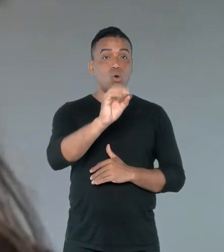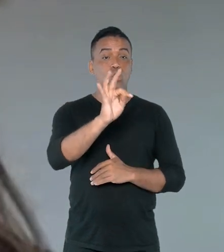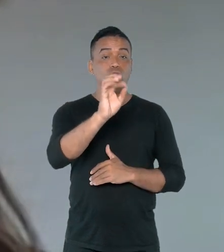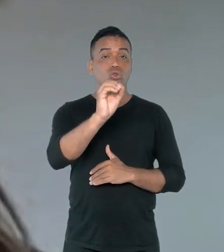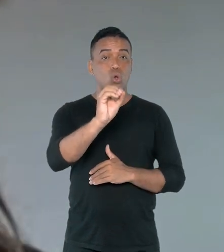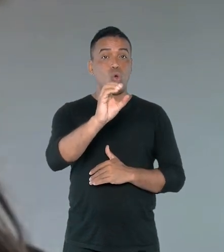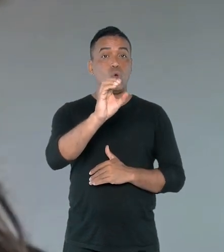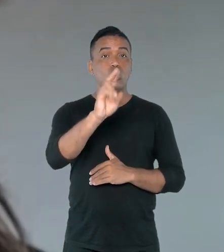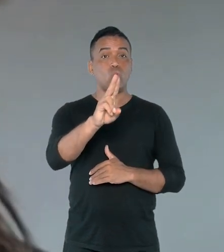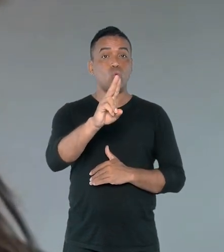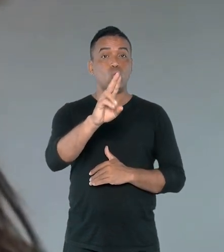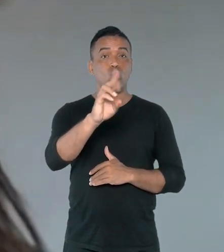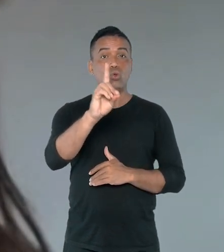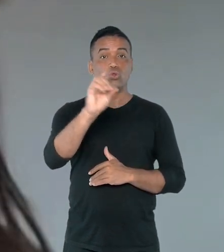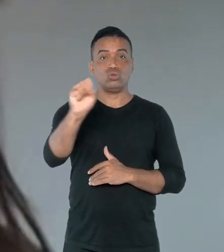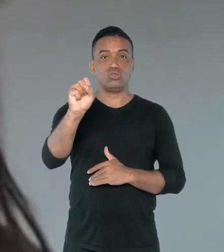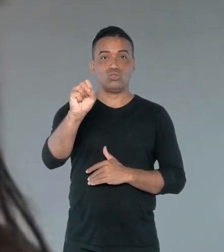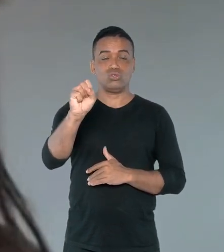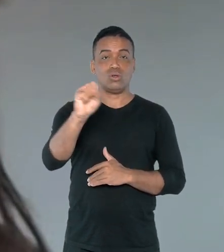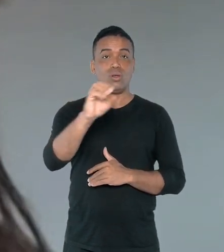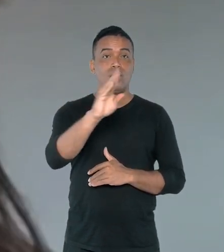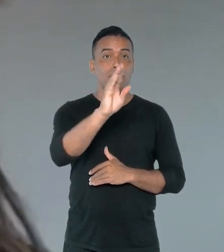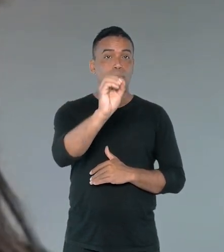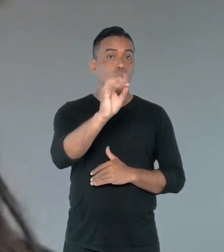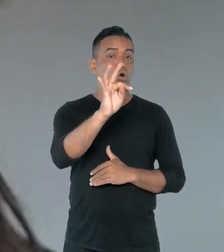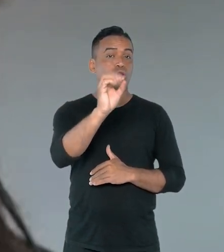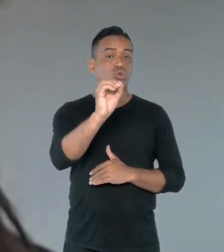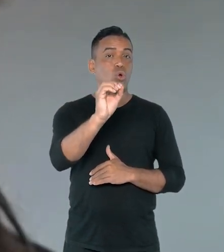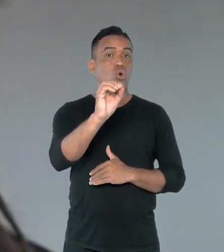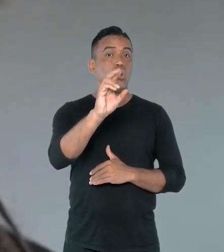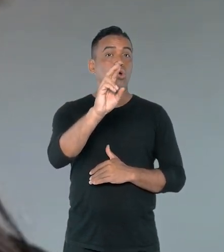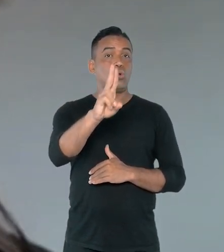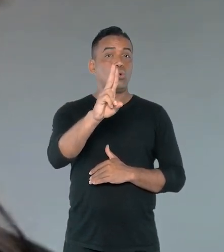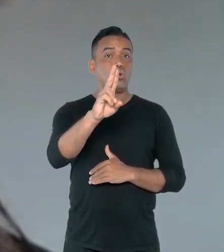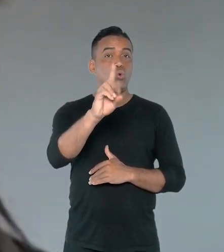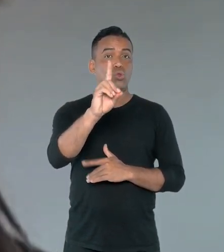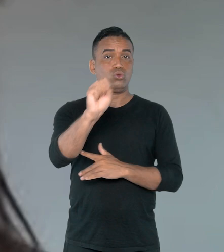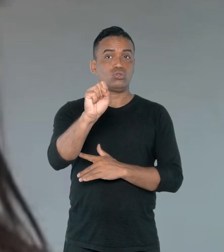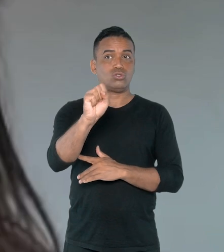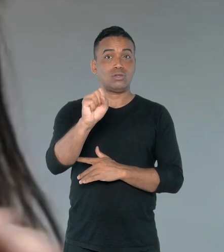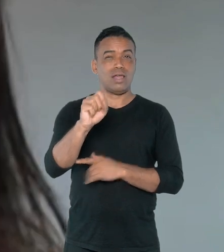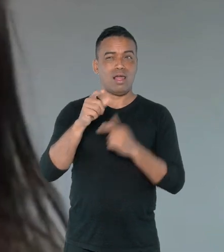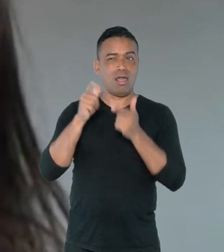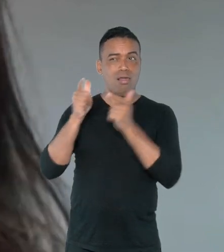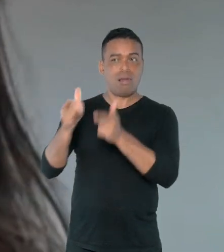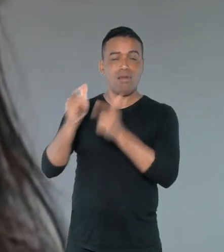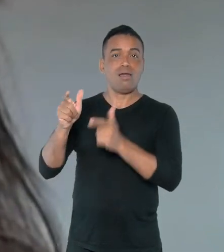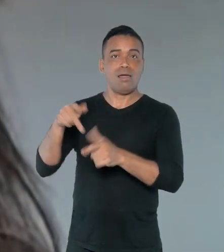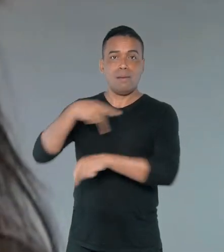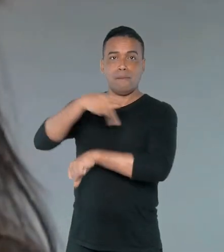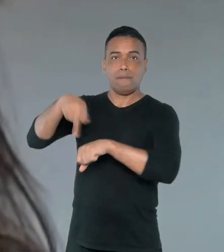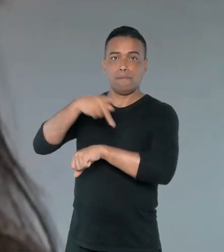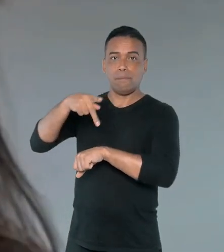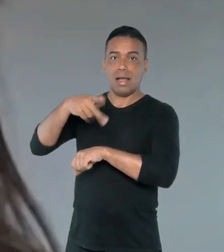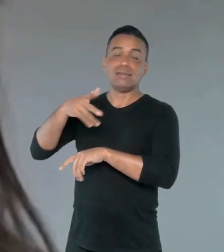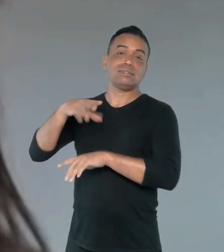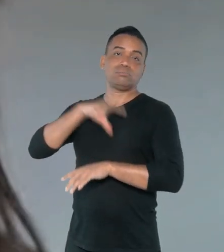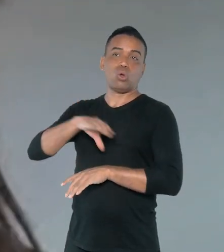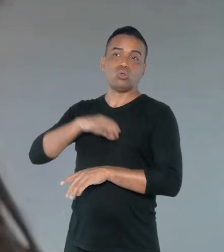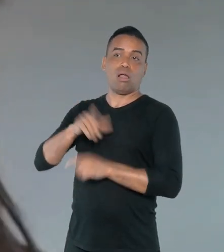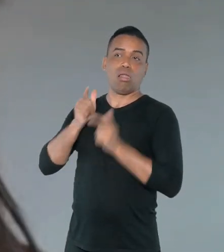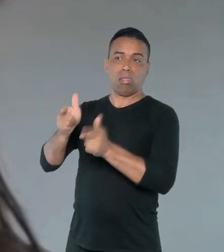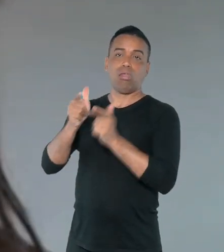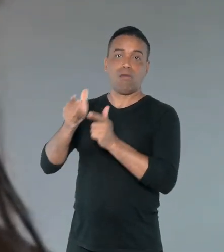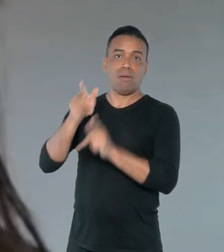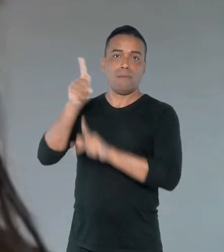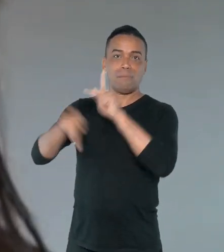né? Botocudos é, na verdade, um apelido que os portugueses deram para esses povos, mas eles